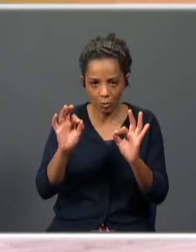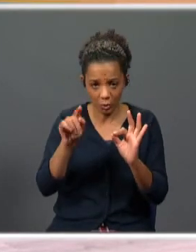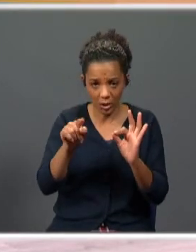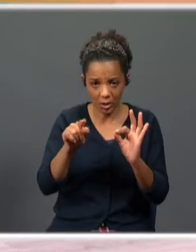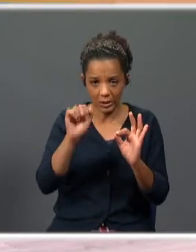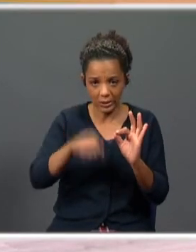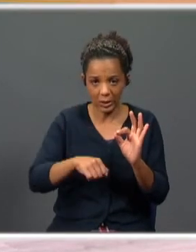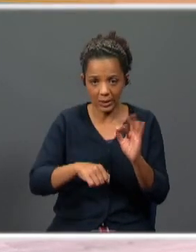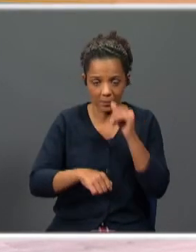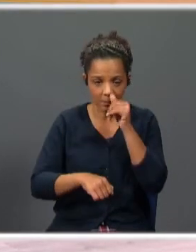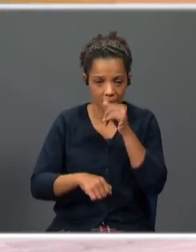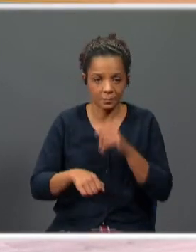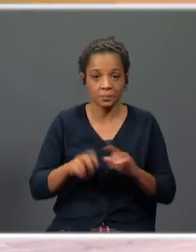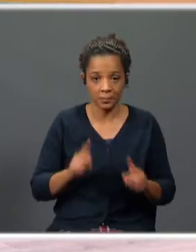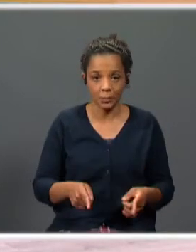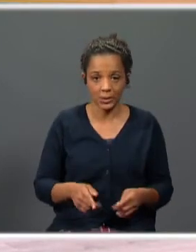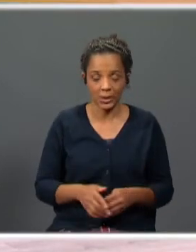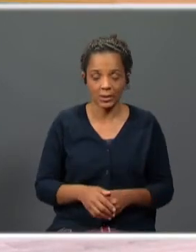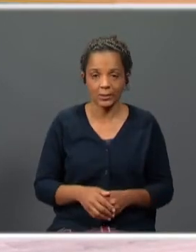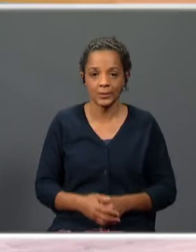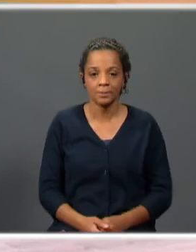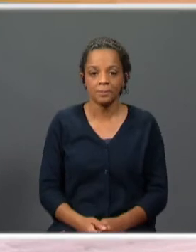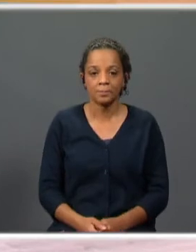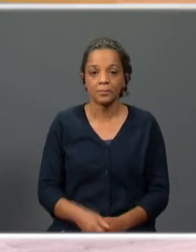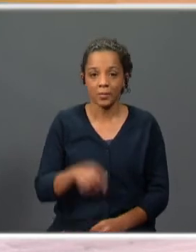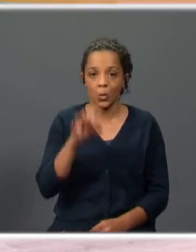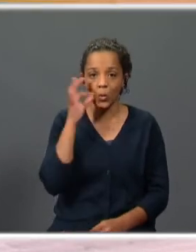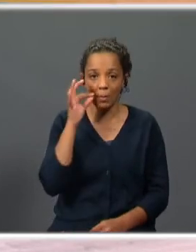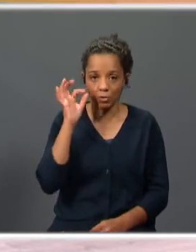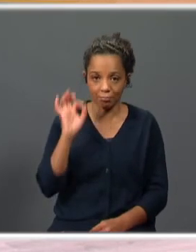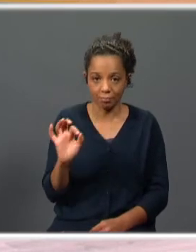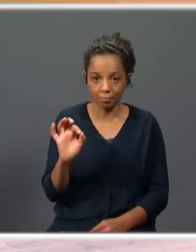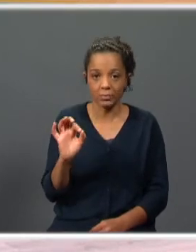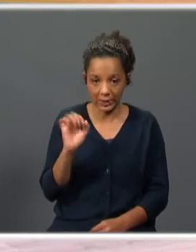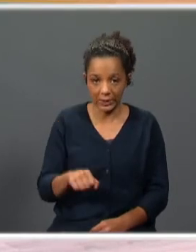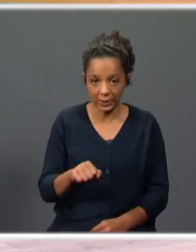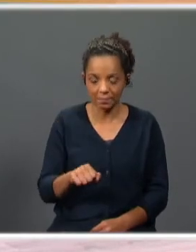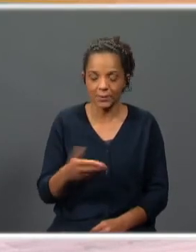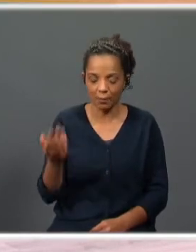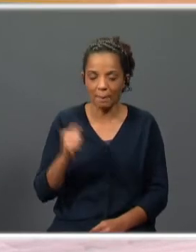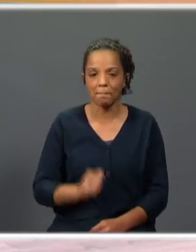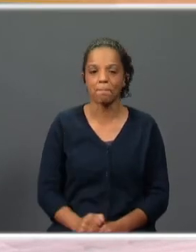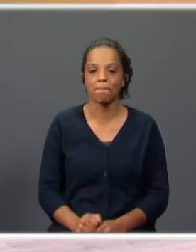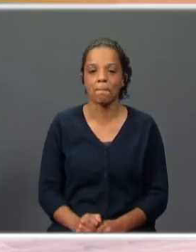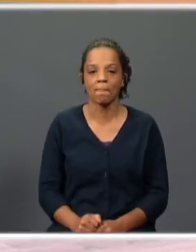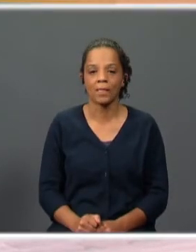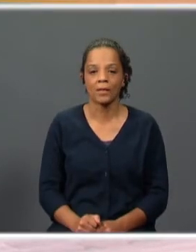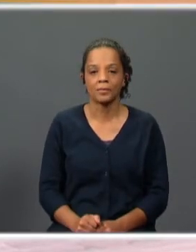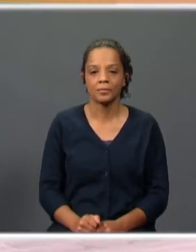Sim? Então vamos começar. Lápis a postos? Estão? Então vamos.